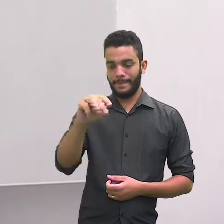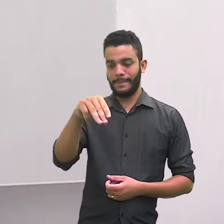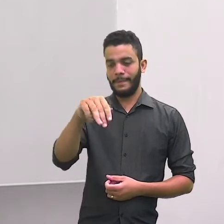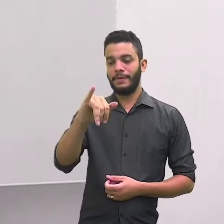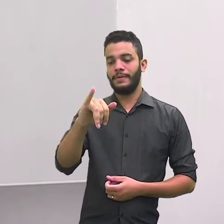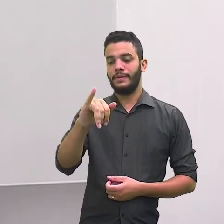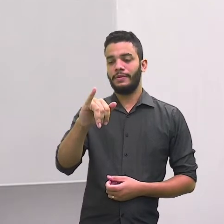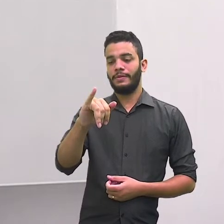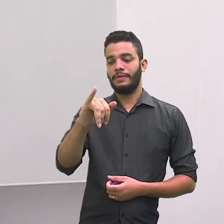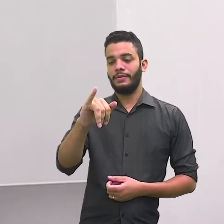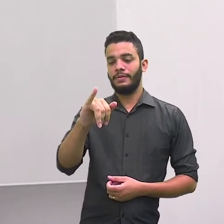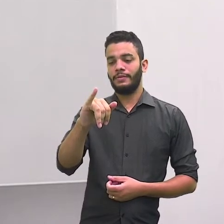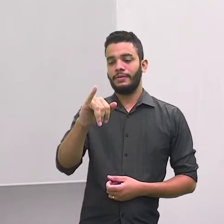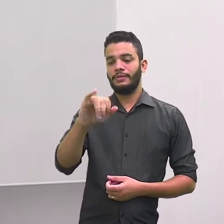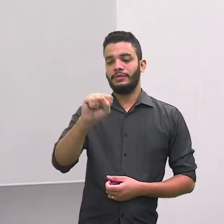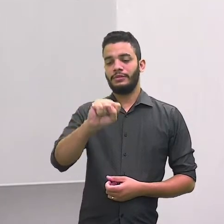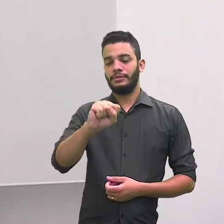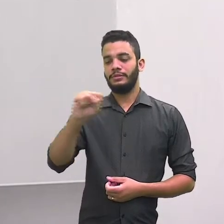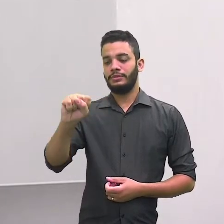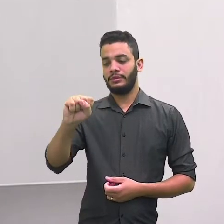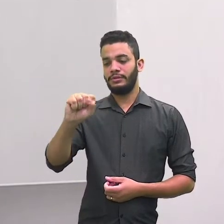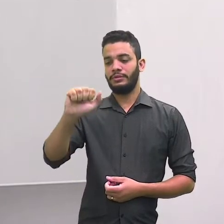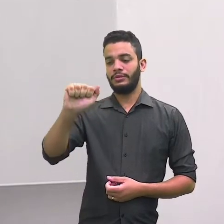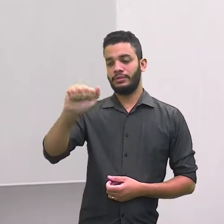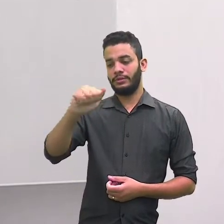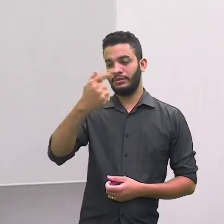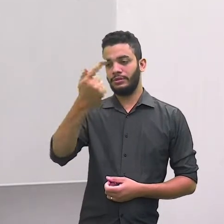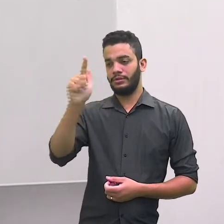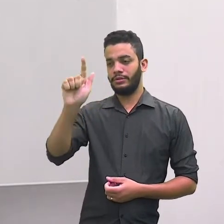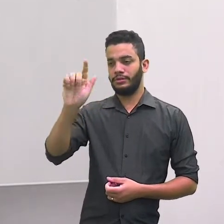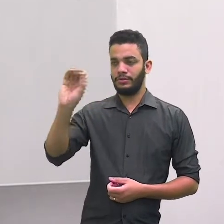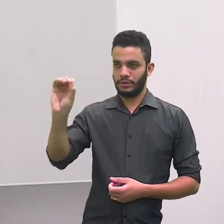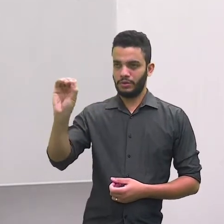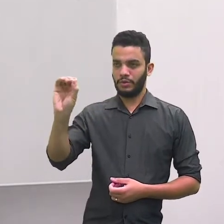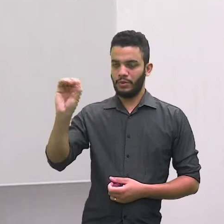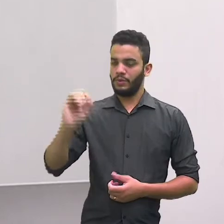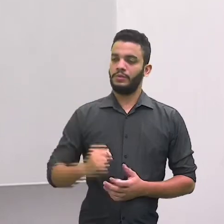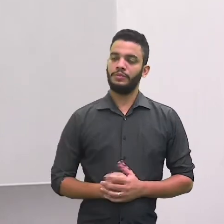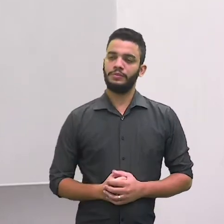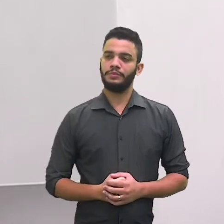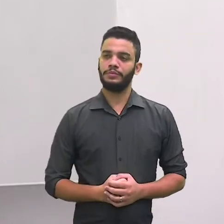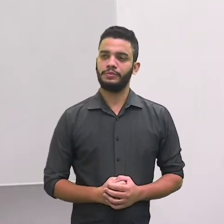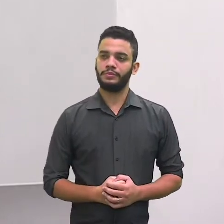P-E-R-M-I-S-S. Tio A O. Permissão.